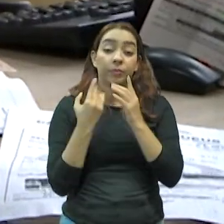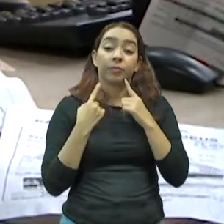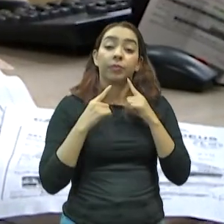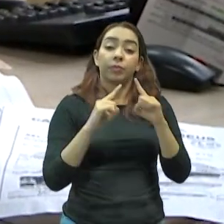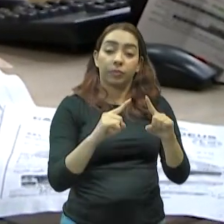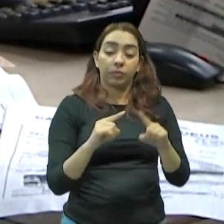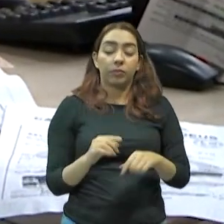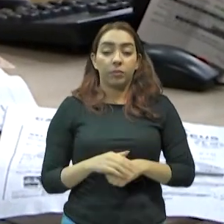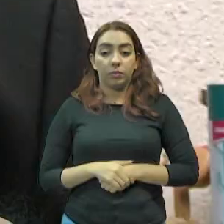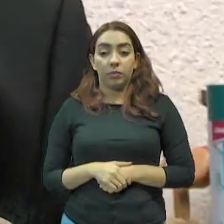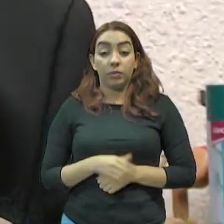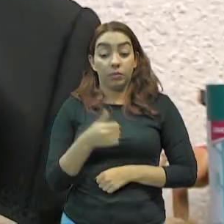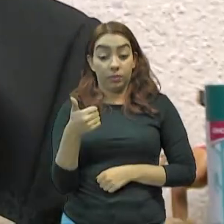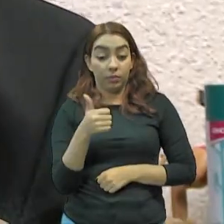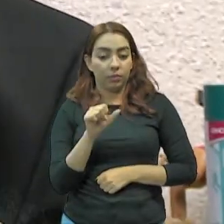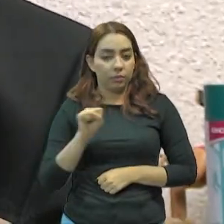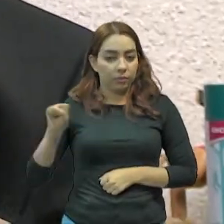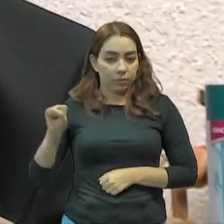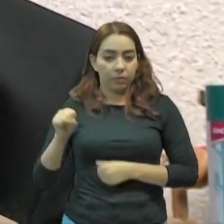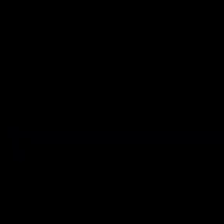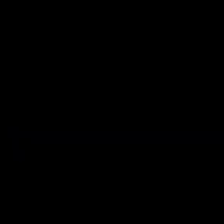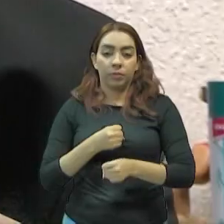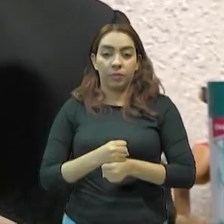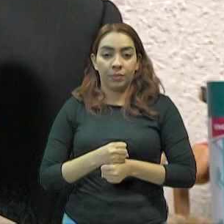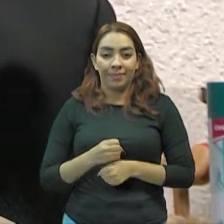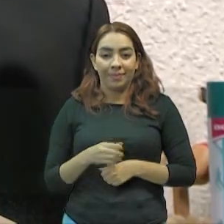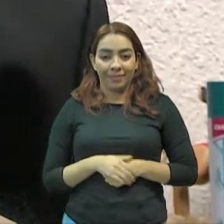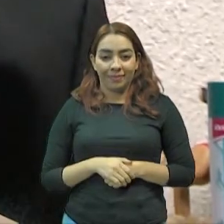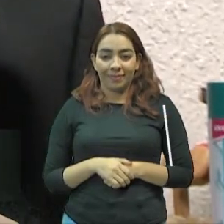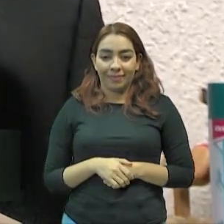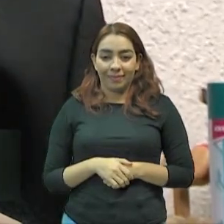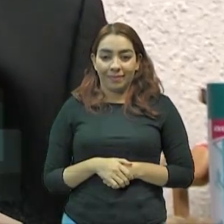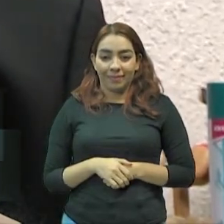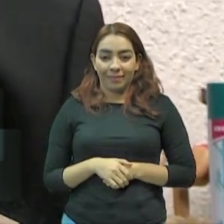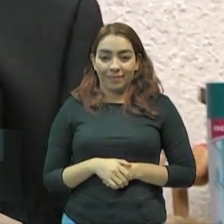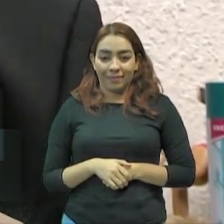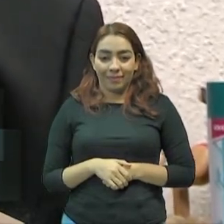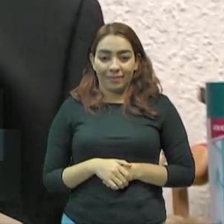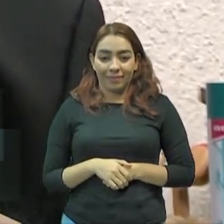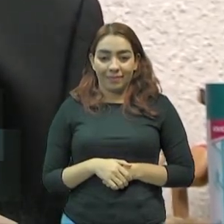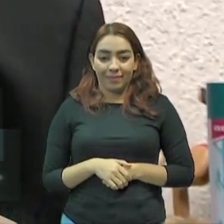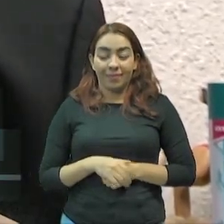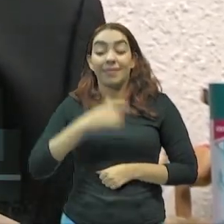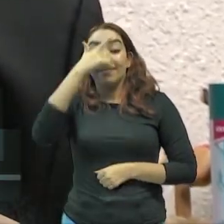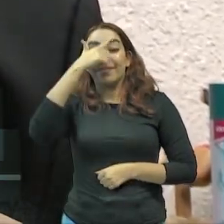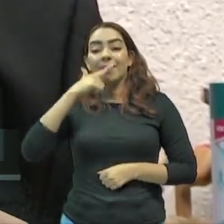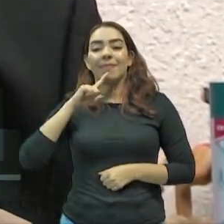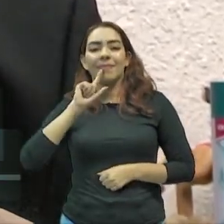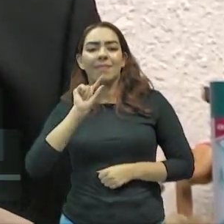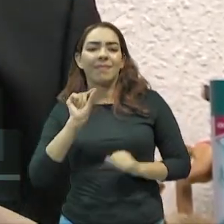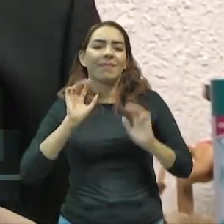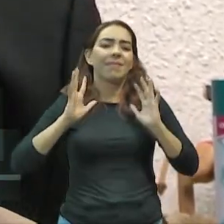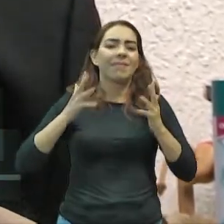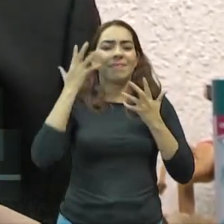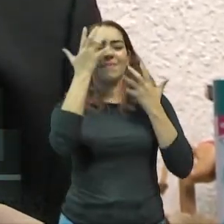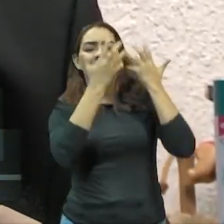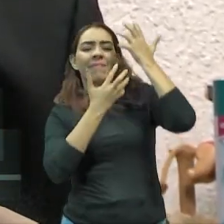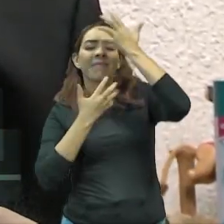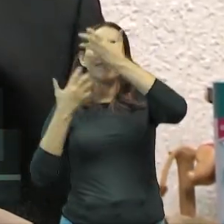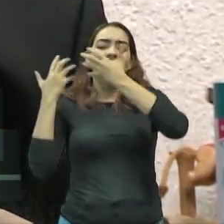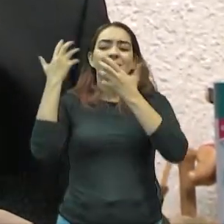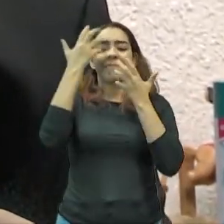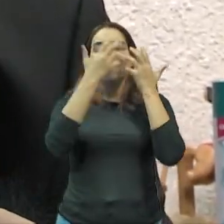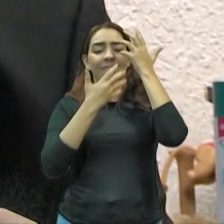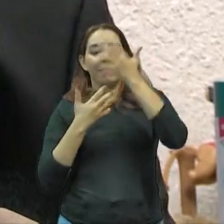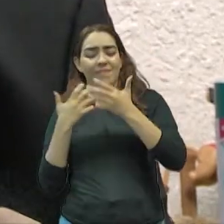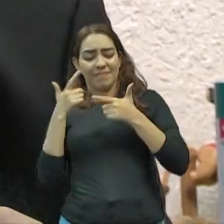primeiro semestre deste ano quem chega a um Procon já vem com a alma ensandecido